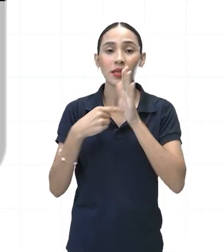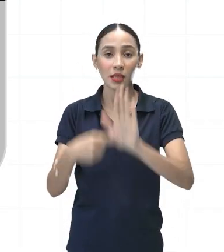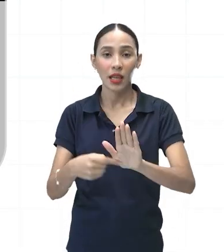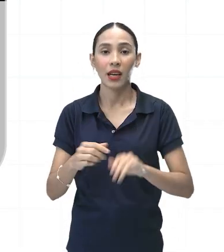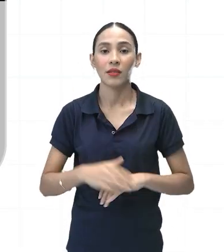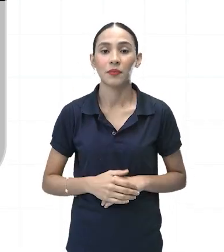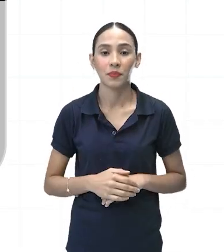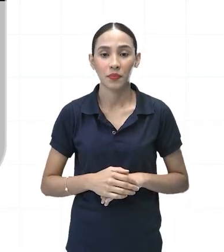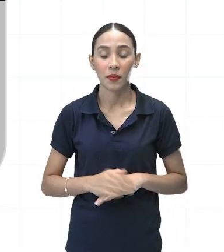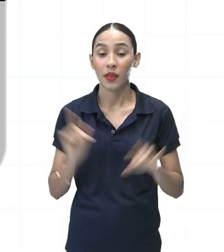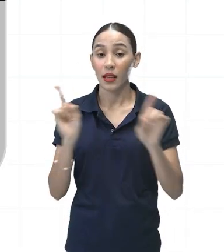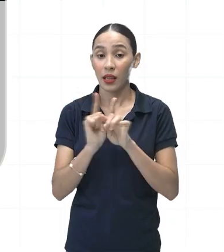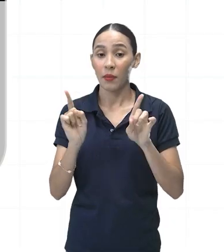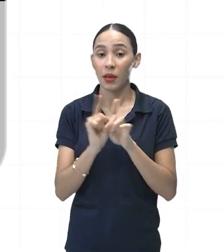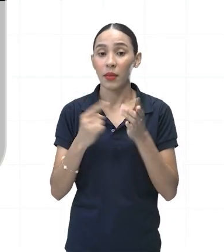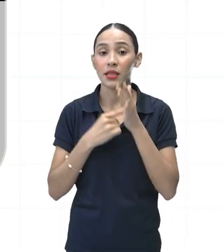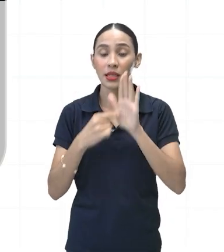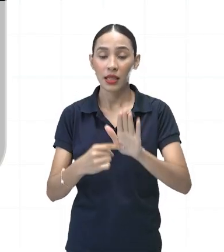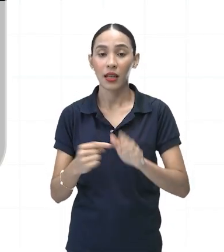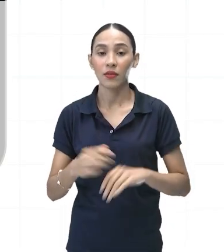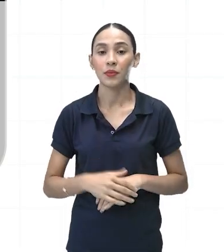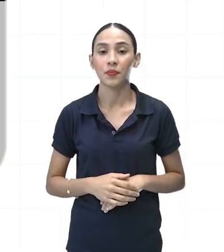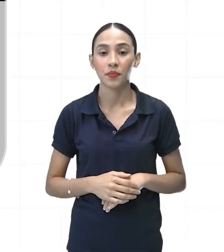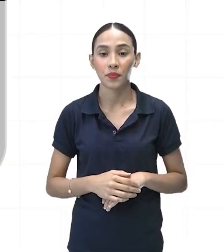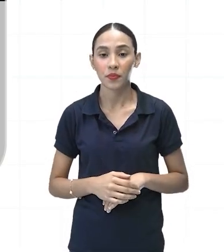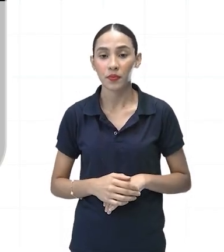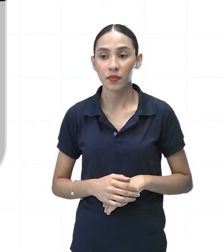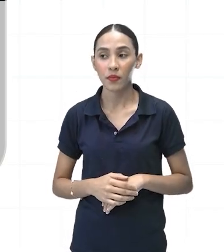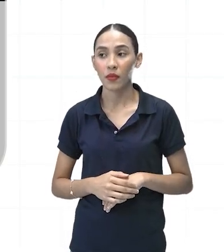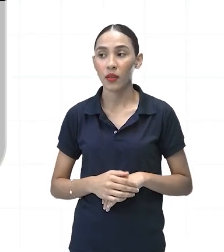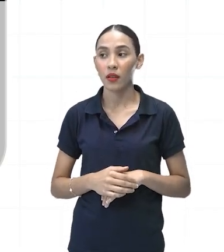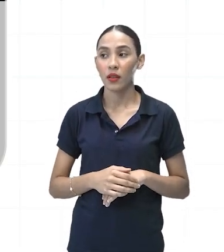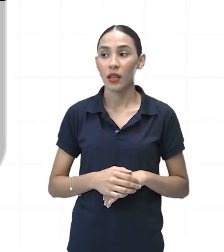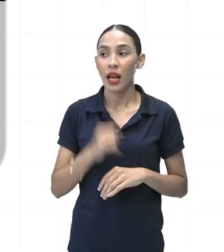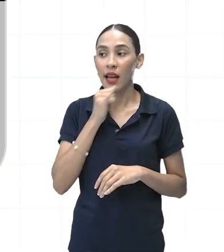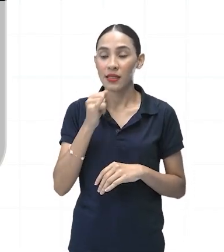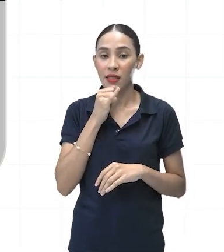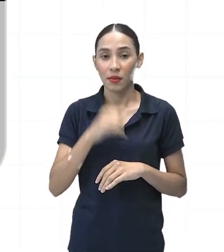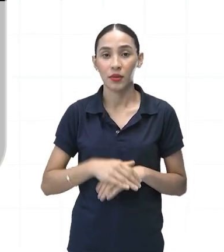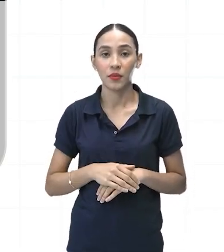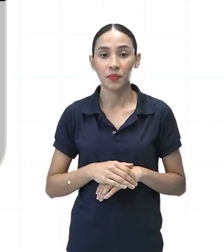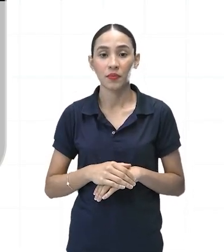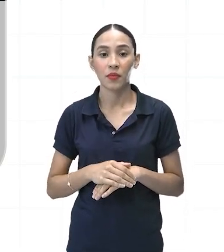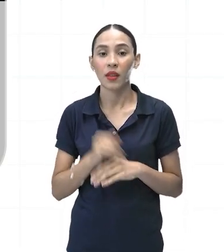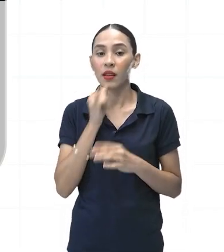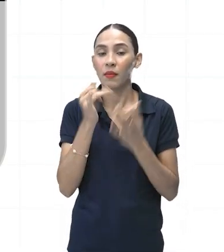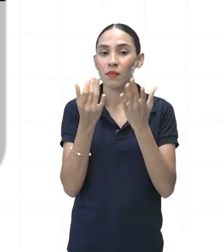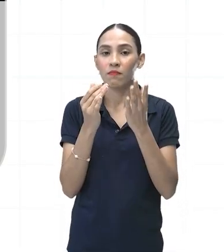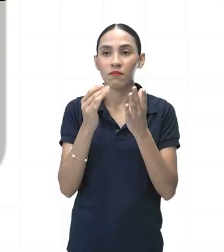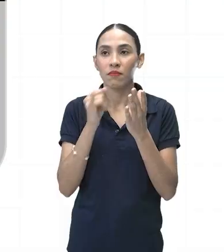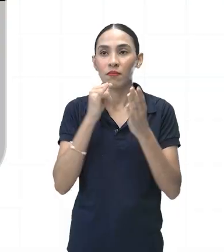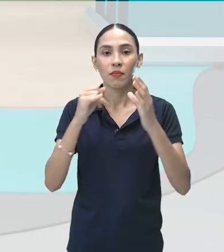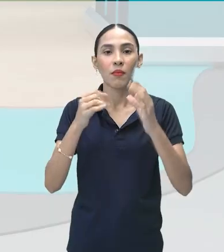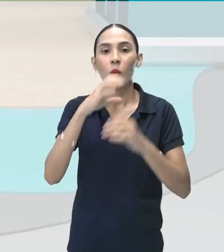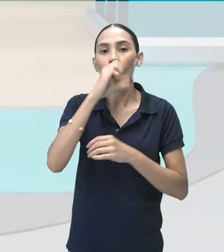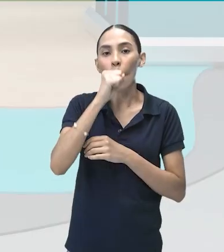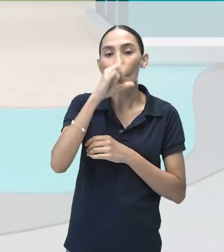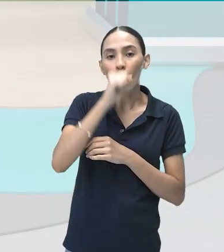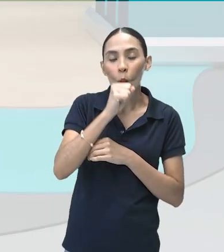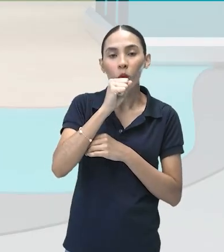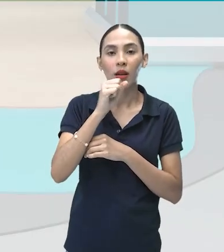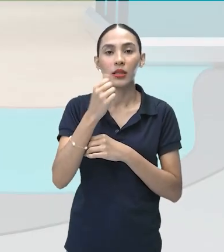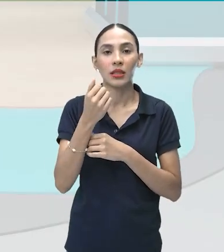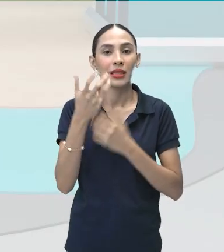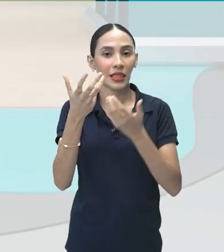Eles apresentavam da seguinte forma: como se eles decompunham todo o objeto, vamos dizer, uma laranja.